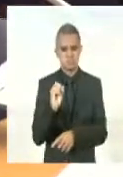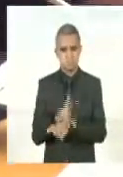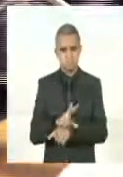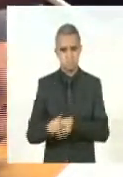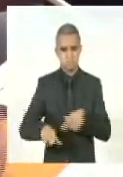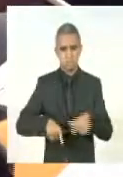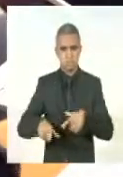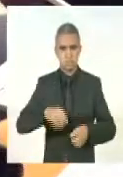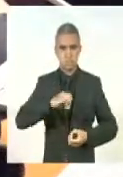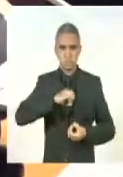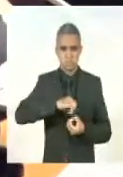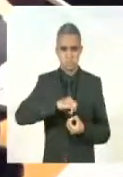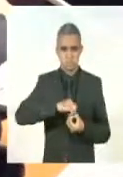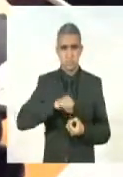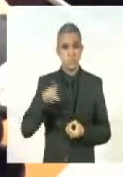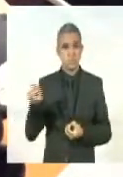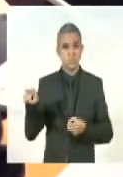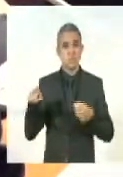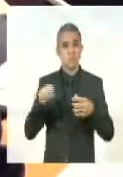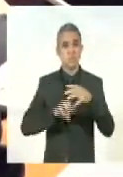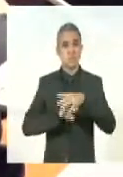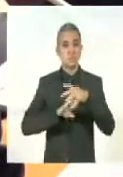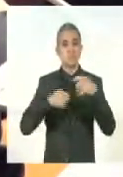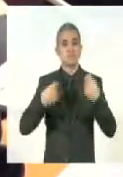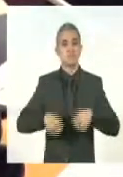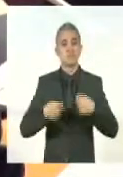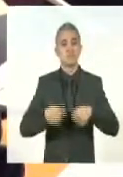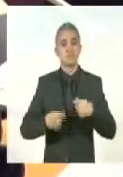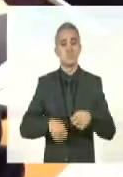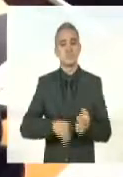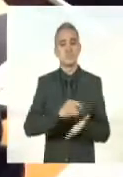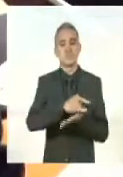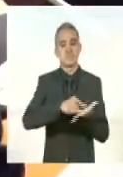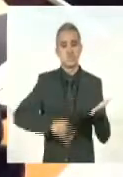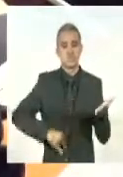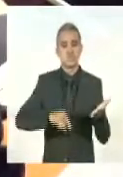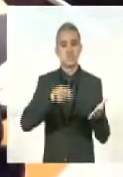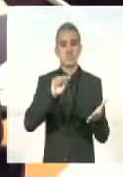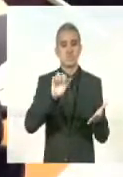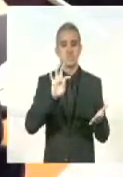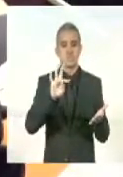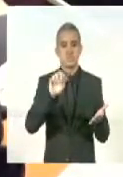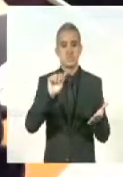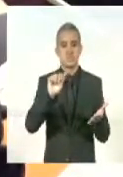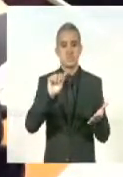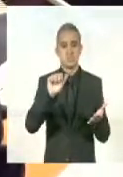Detran, ela precisava de atestados técnicos